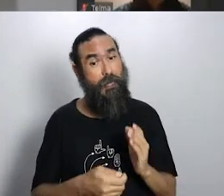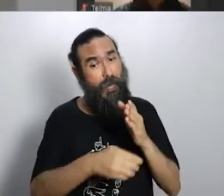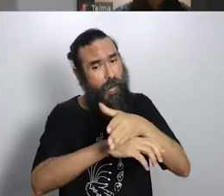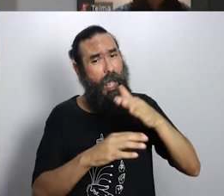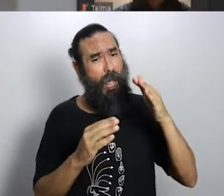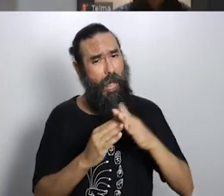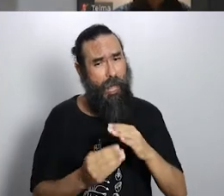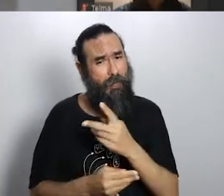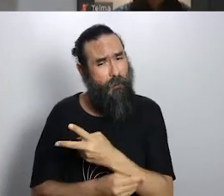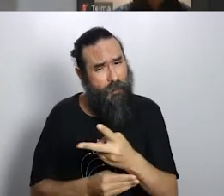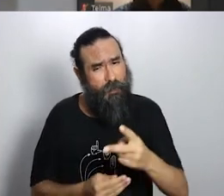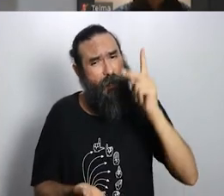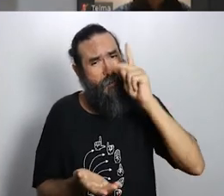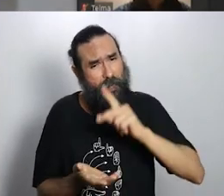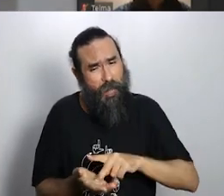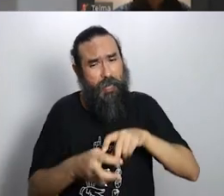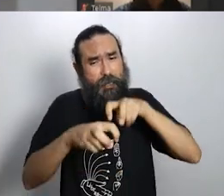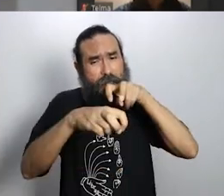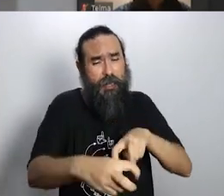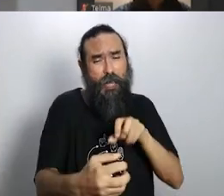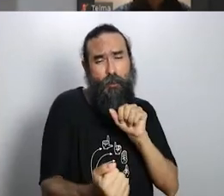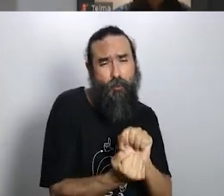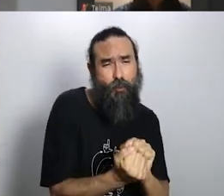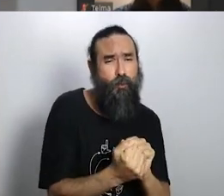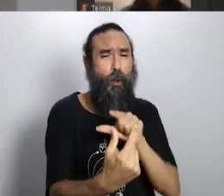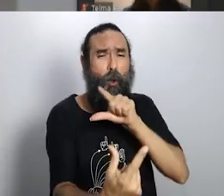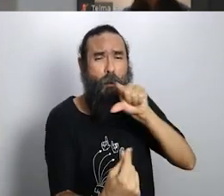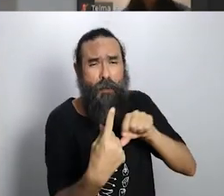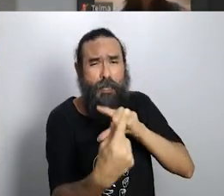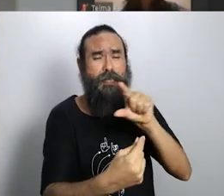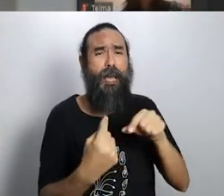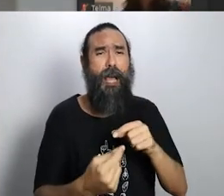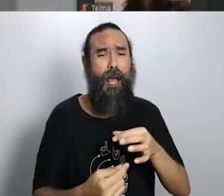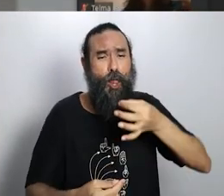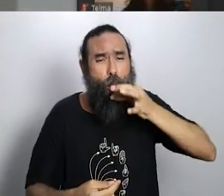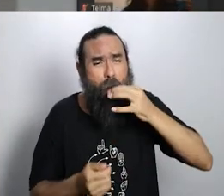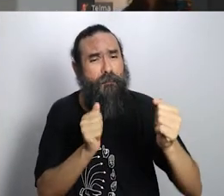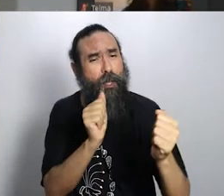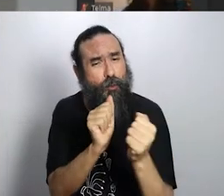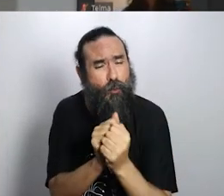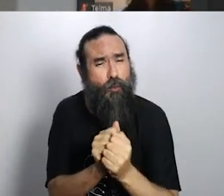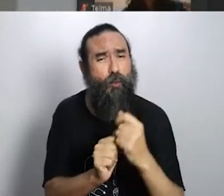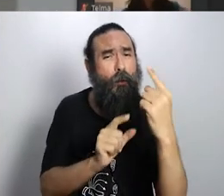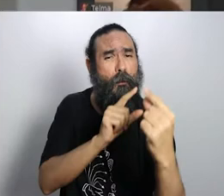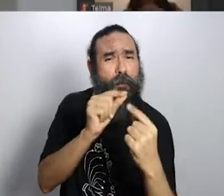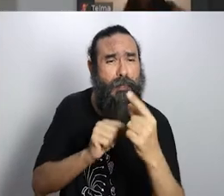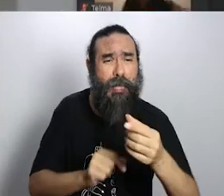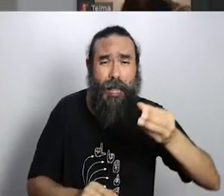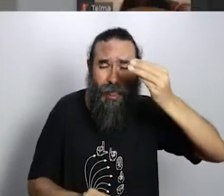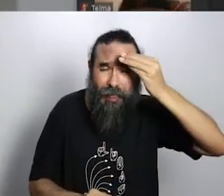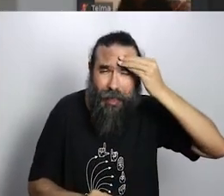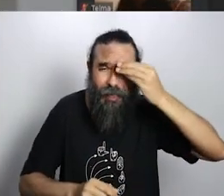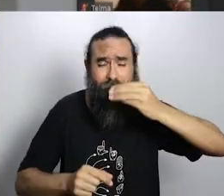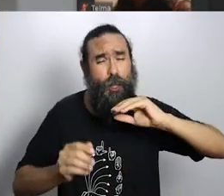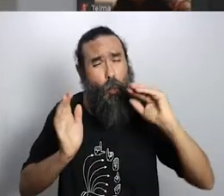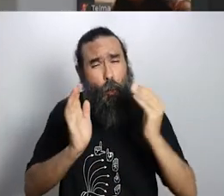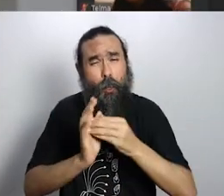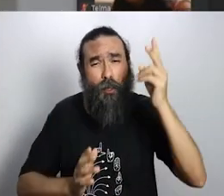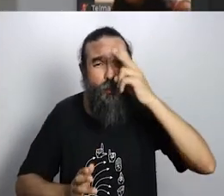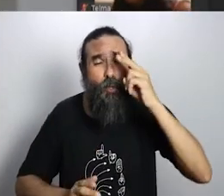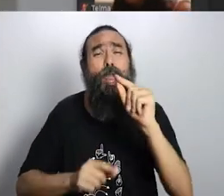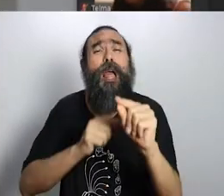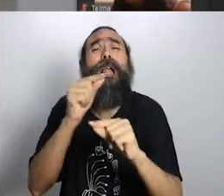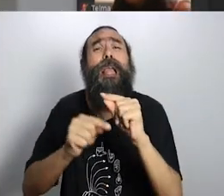foi, Severina, quem é. Aí é a natureza da coisa. Aí é a natureza da